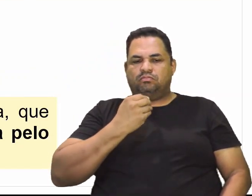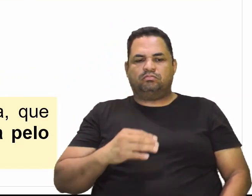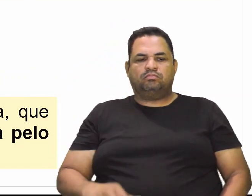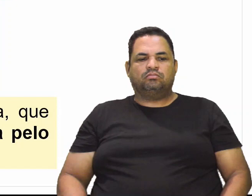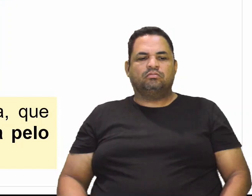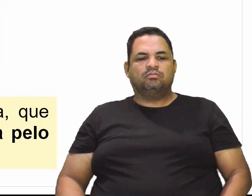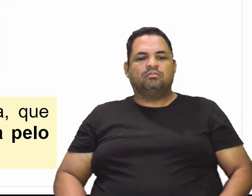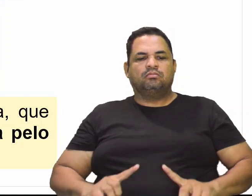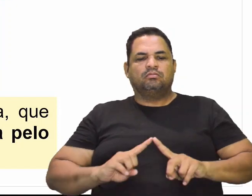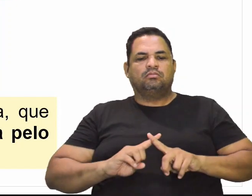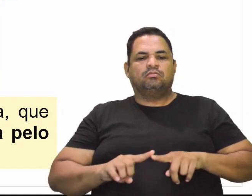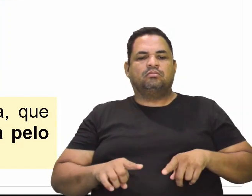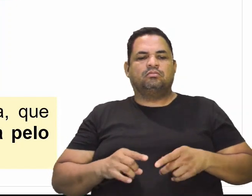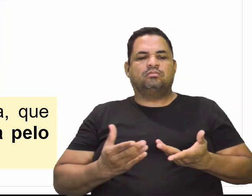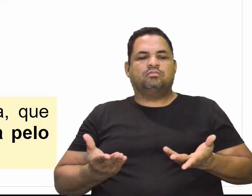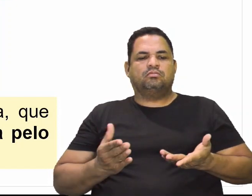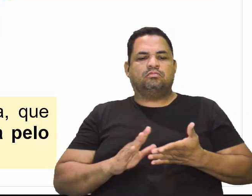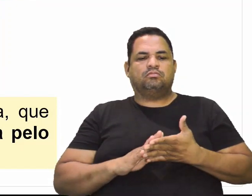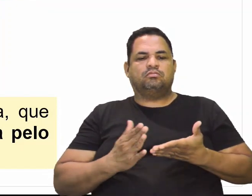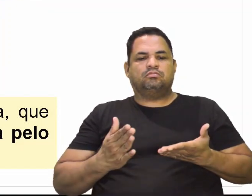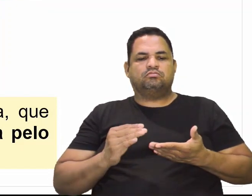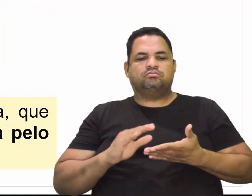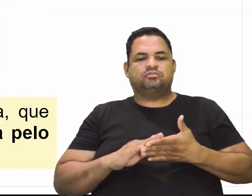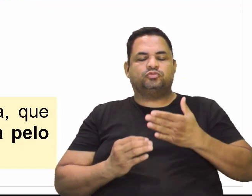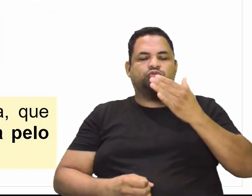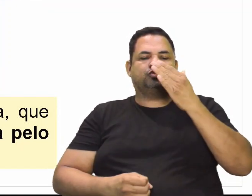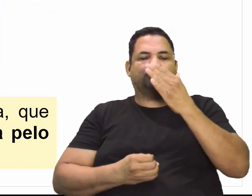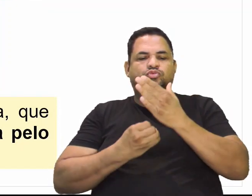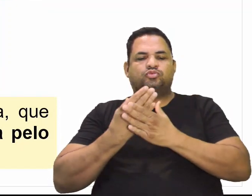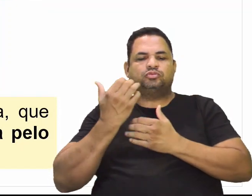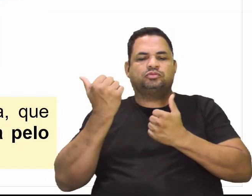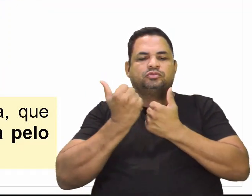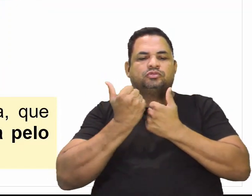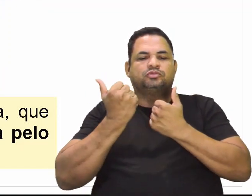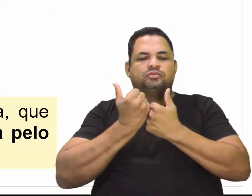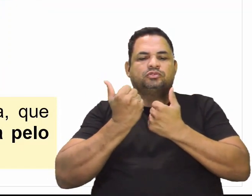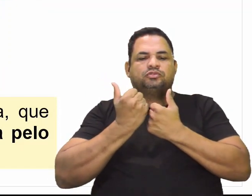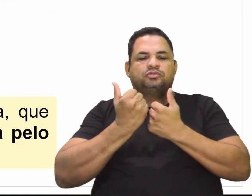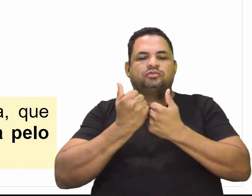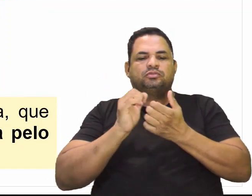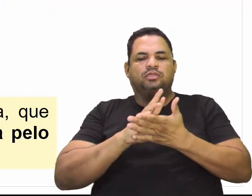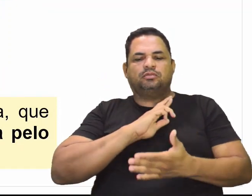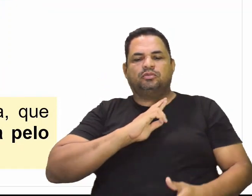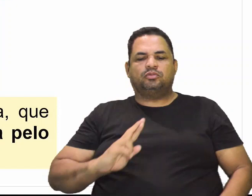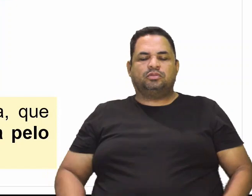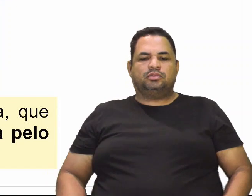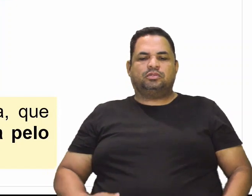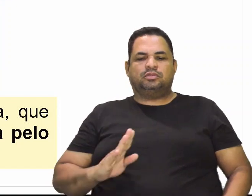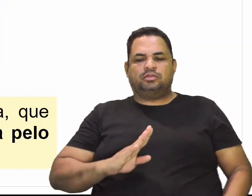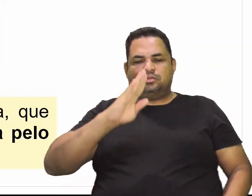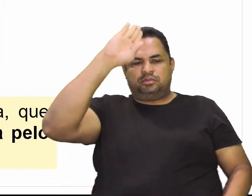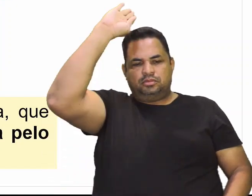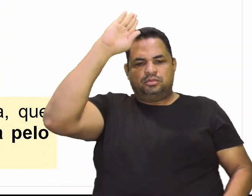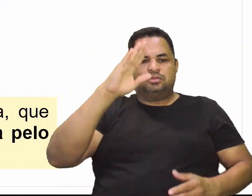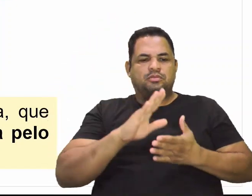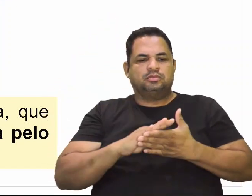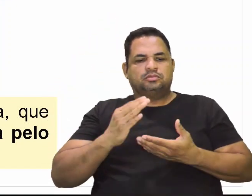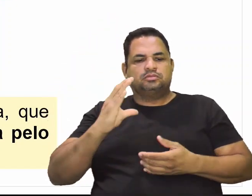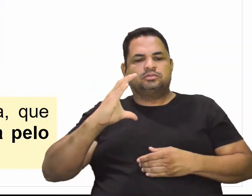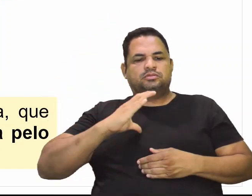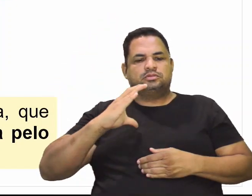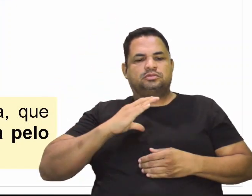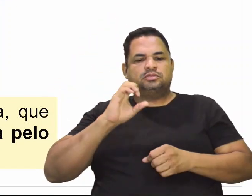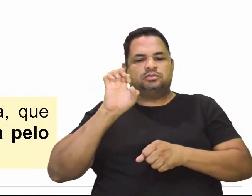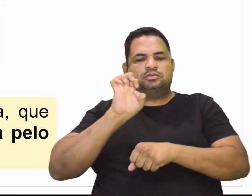Infelizmente, o império sucedeu à República Romana. Roma era uma